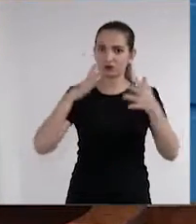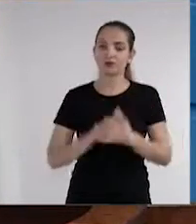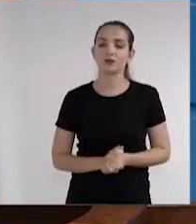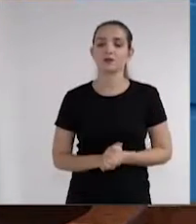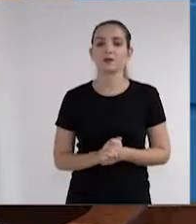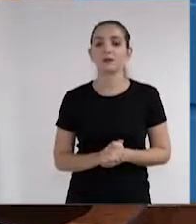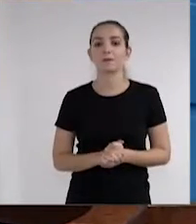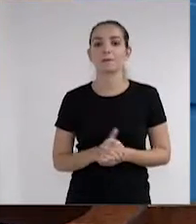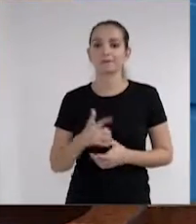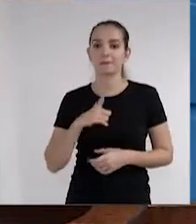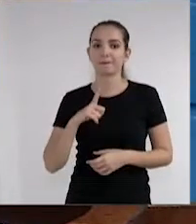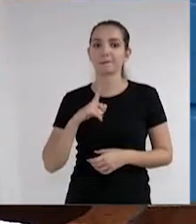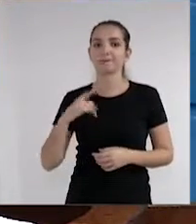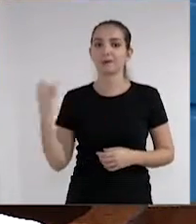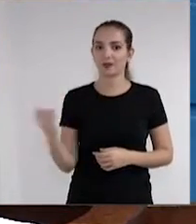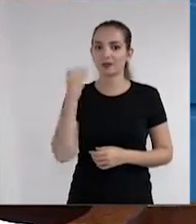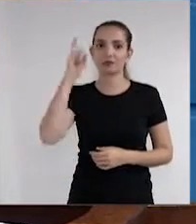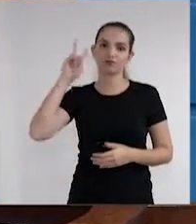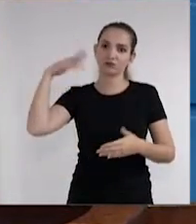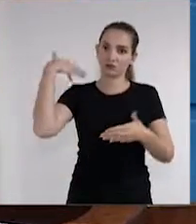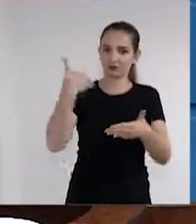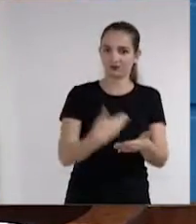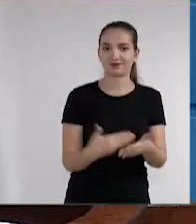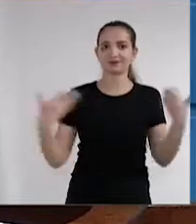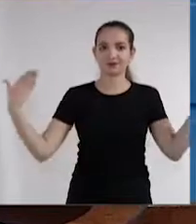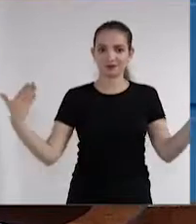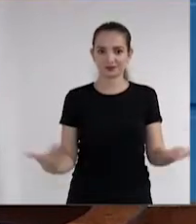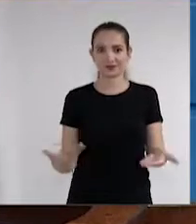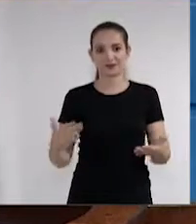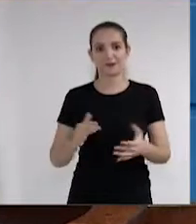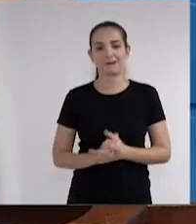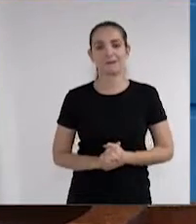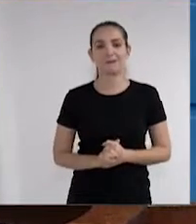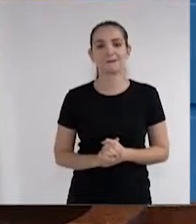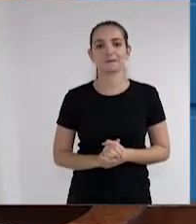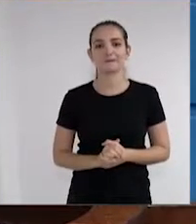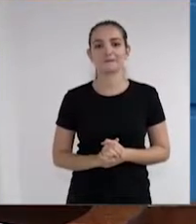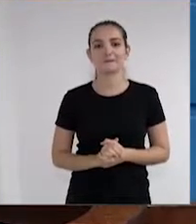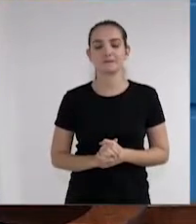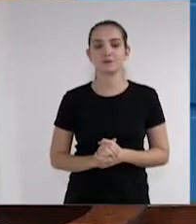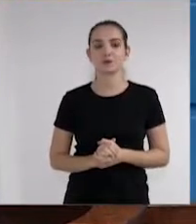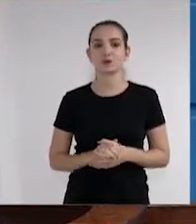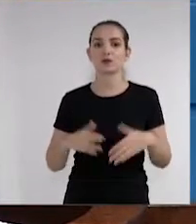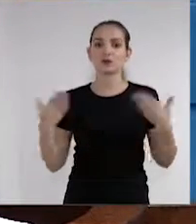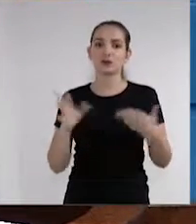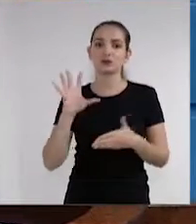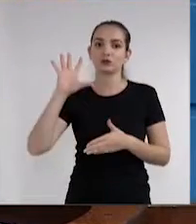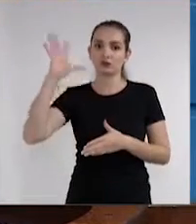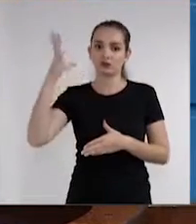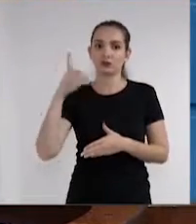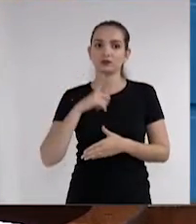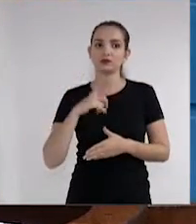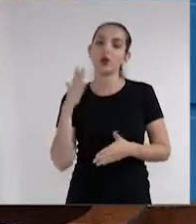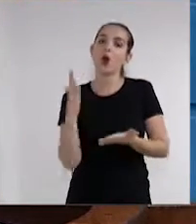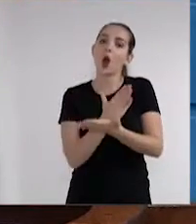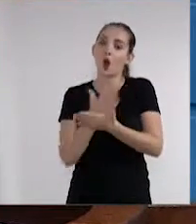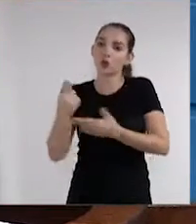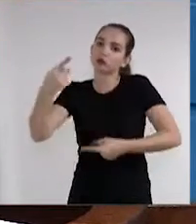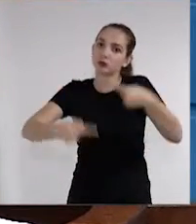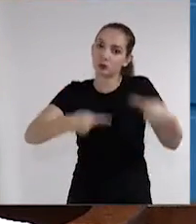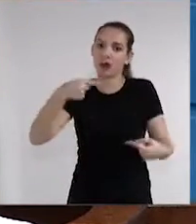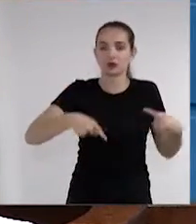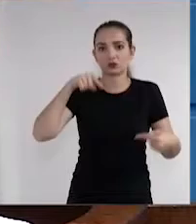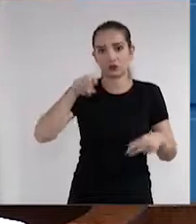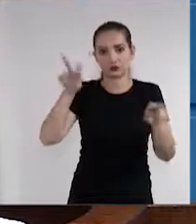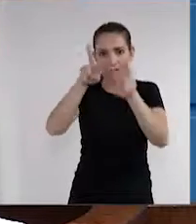função de ter uma relevância histórica, hoje está sendo promovido alguns debates em relação a esse